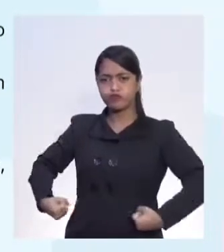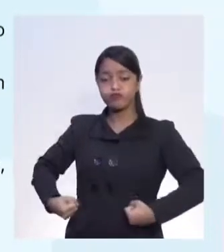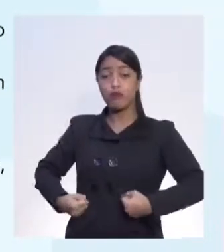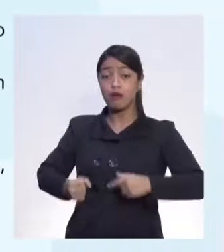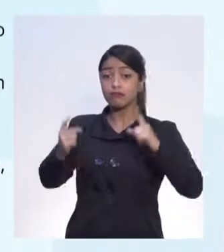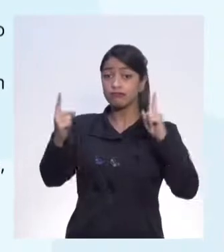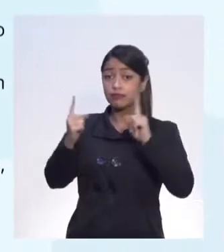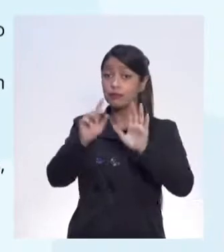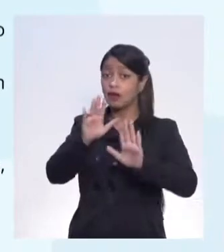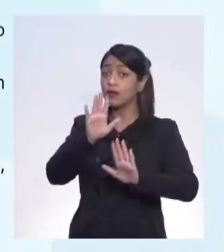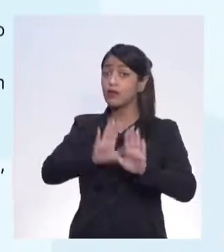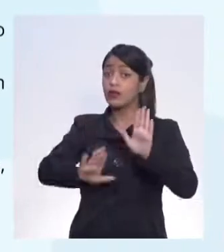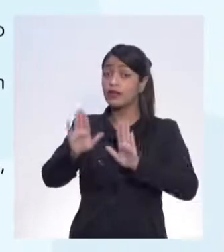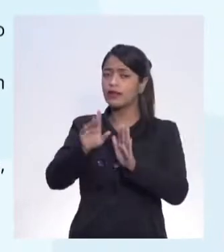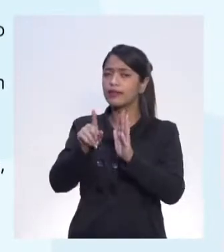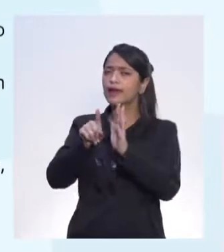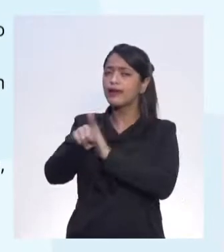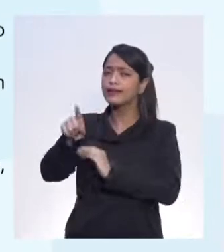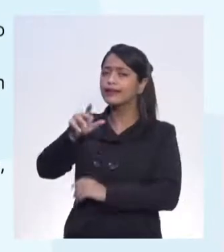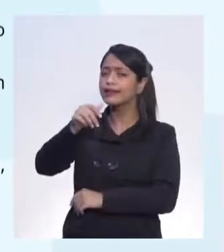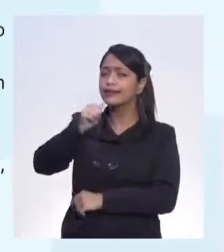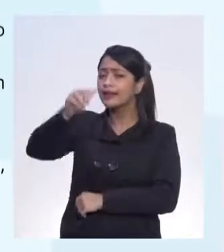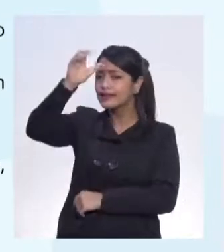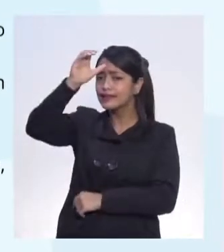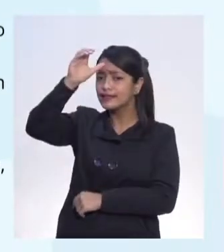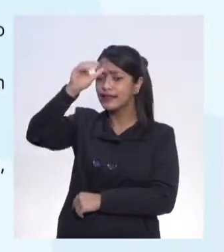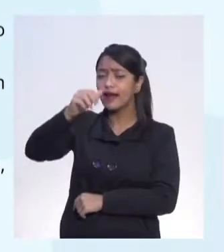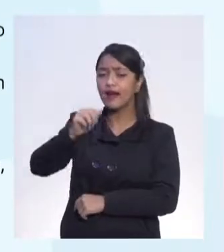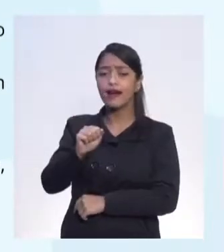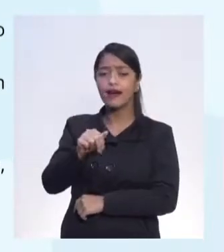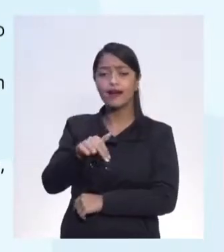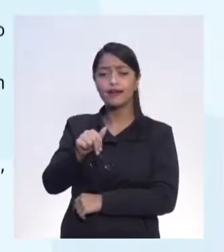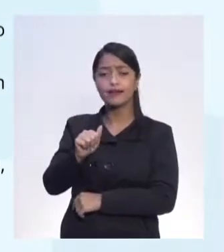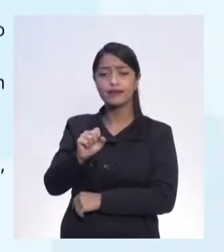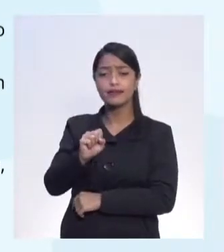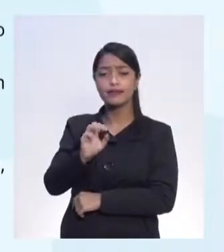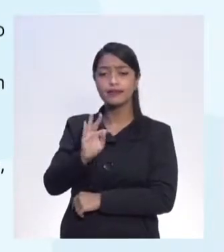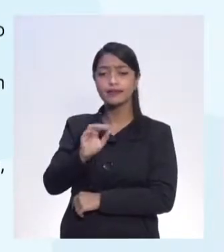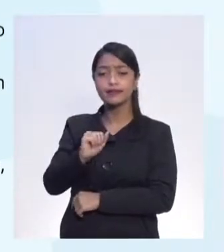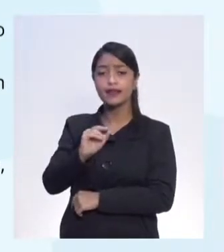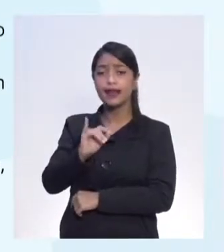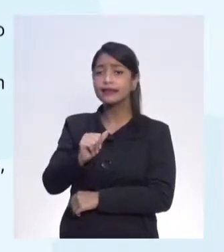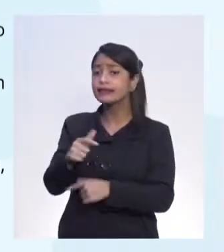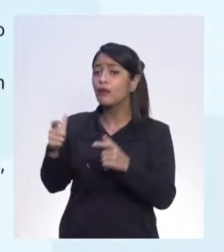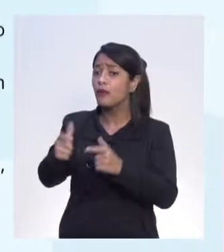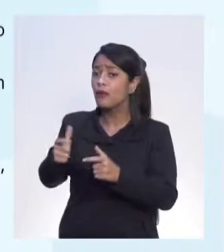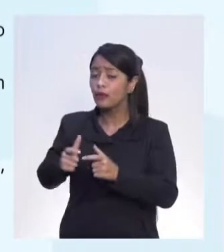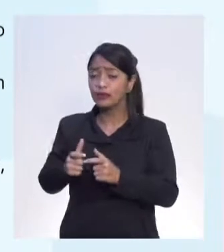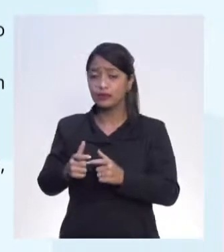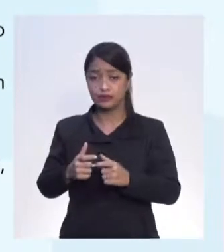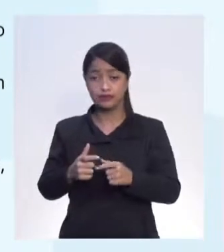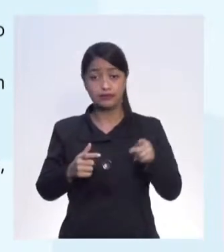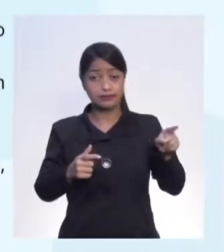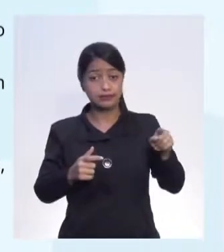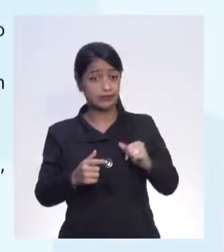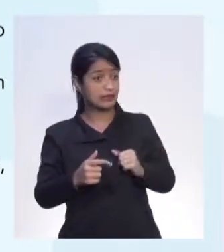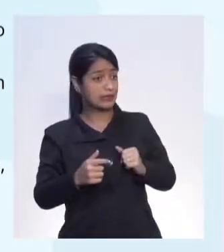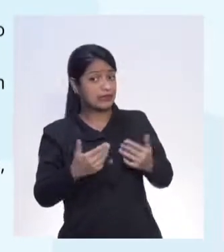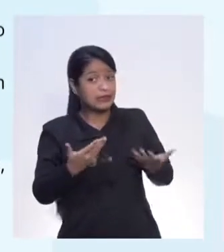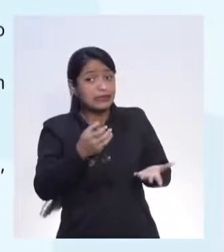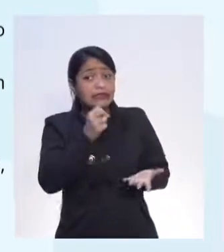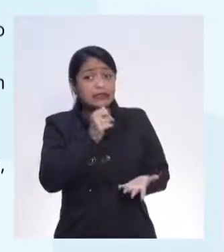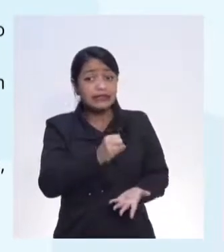peça informações sobre a tia Anastácia. E se ele me devorar? Não há